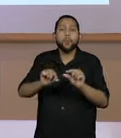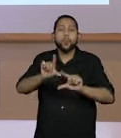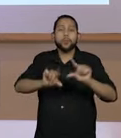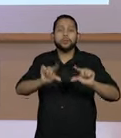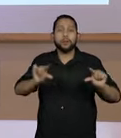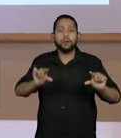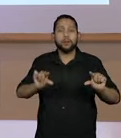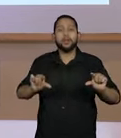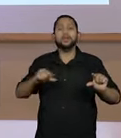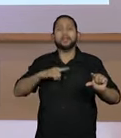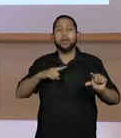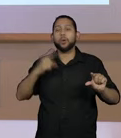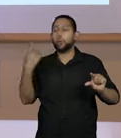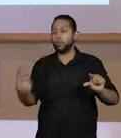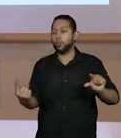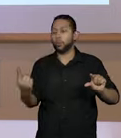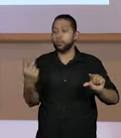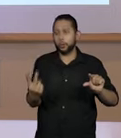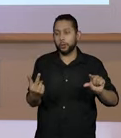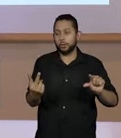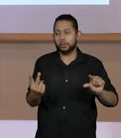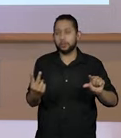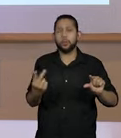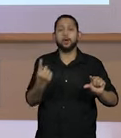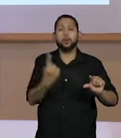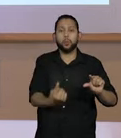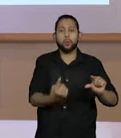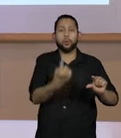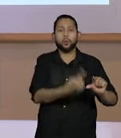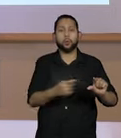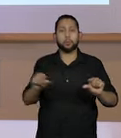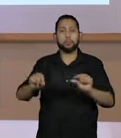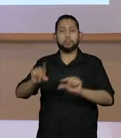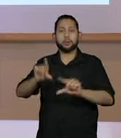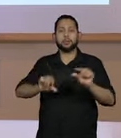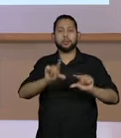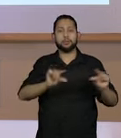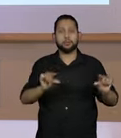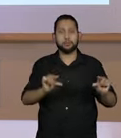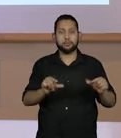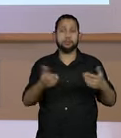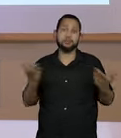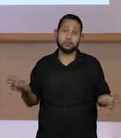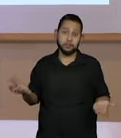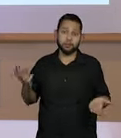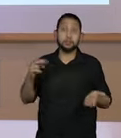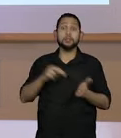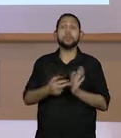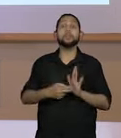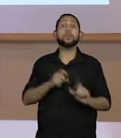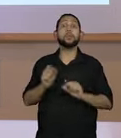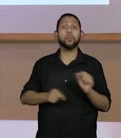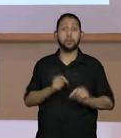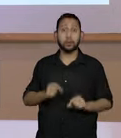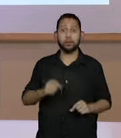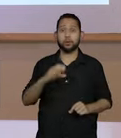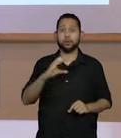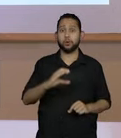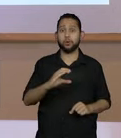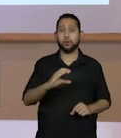esta equação está balanceada. Como eu disse para vocês, são os chamados de